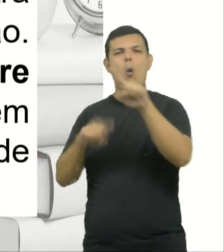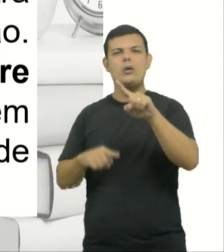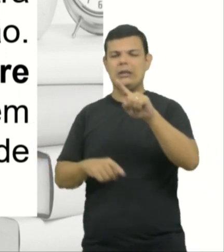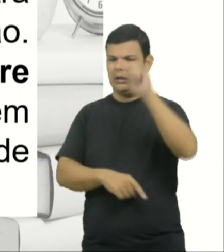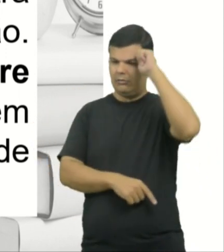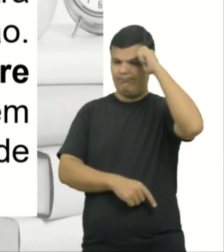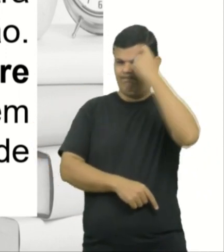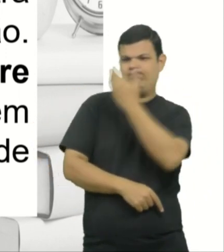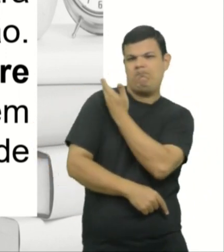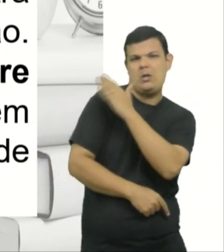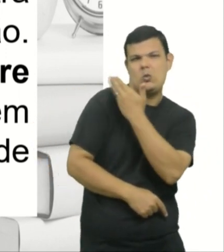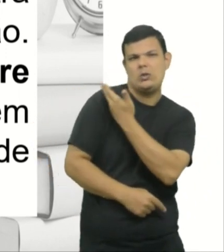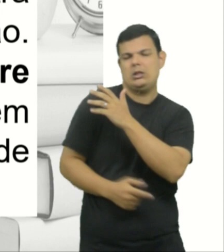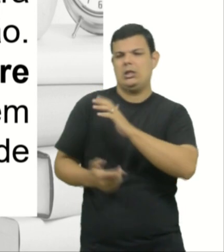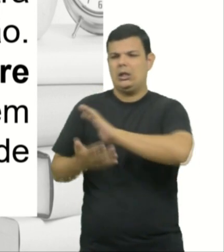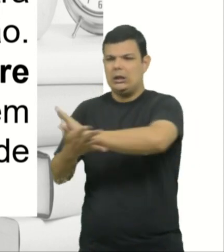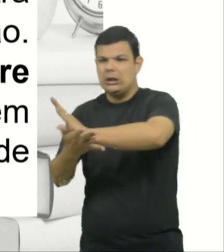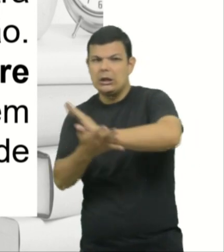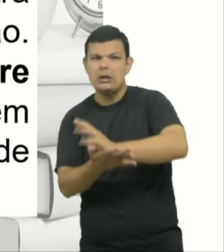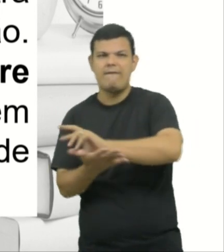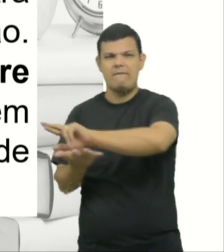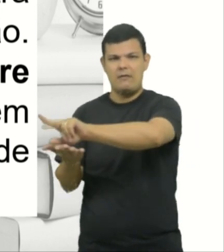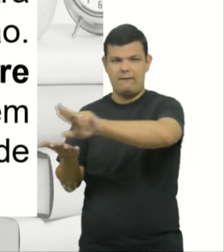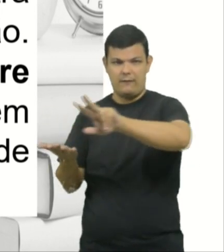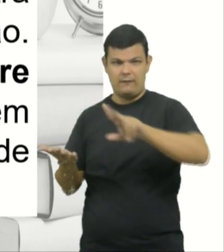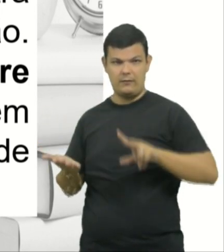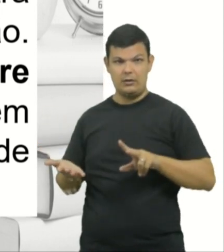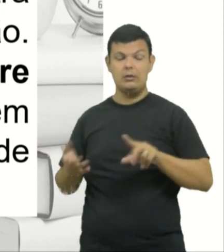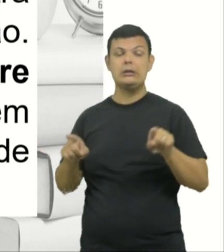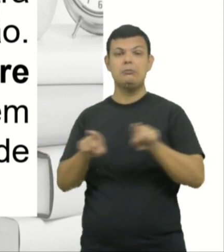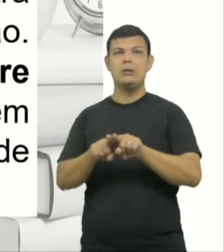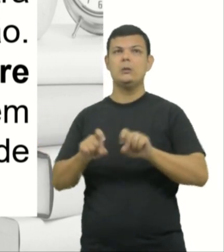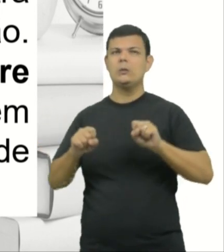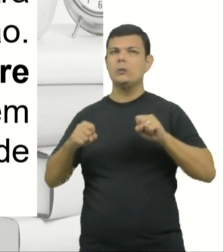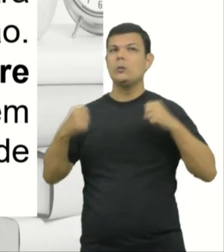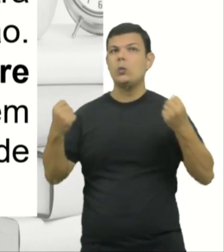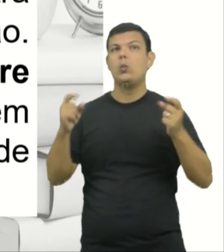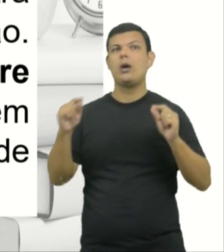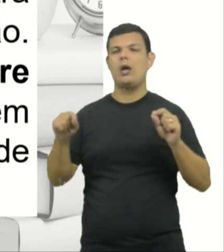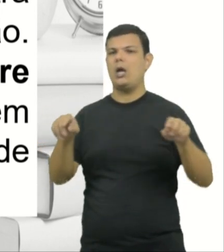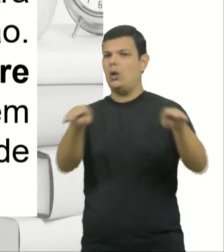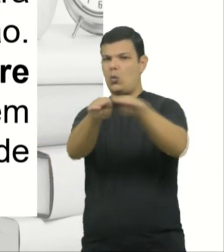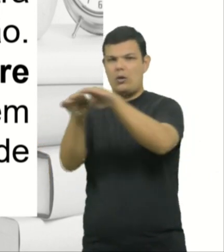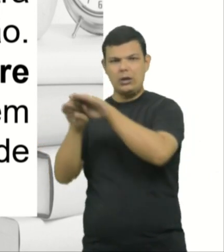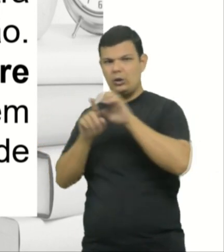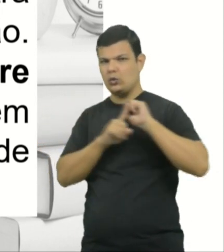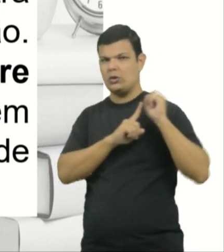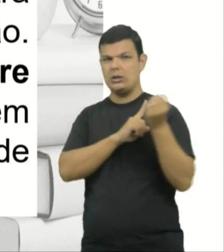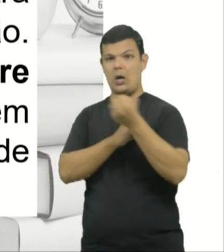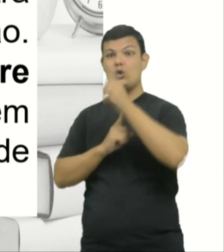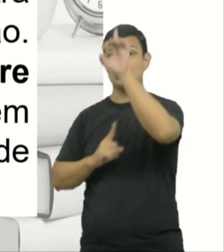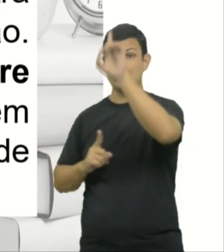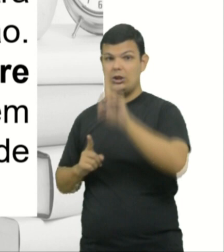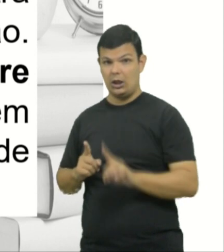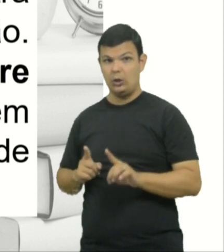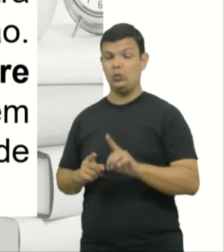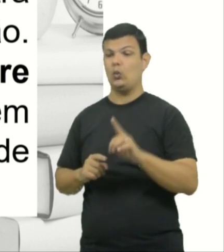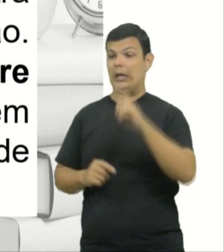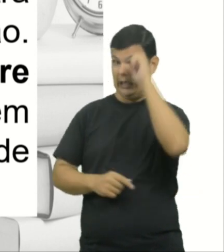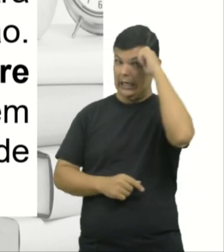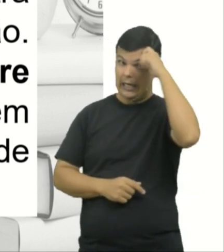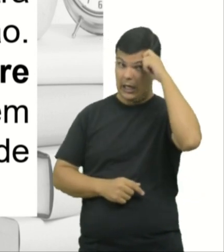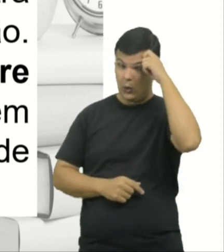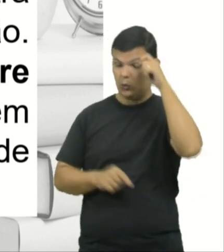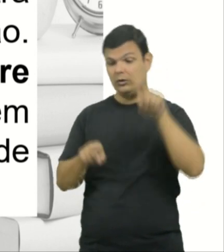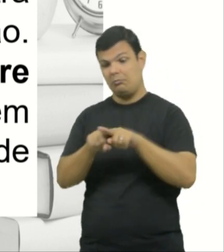racismo, preconceito, discriminação, e lutam principalmente por igualdade social e direito entre negros